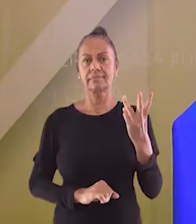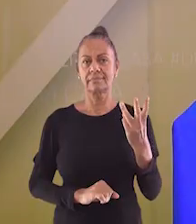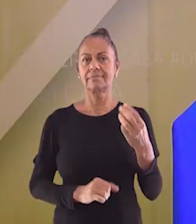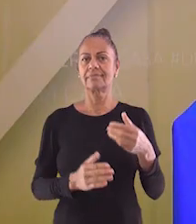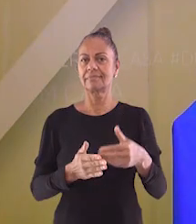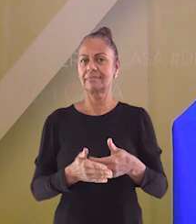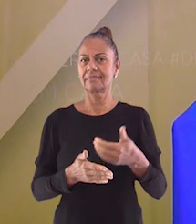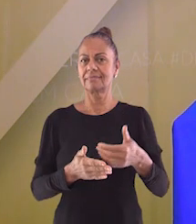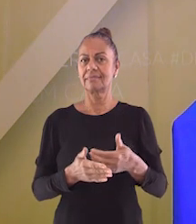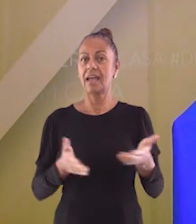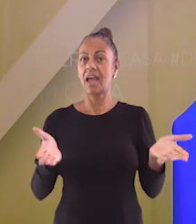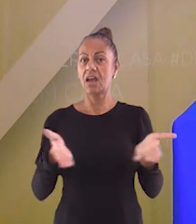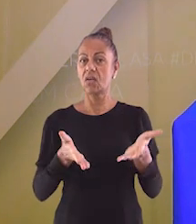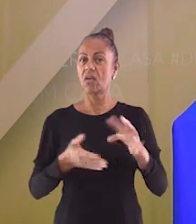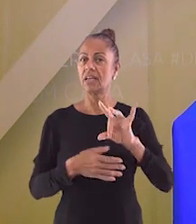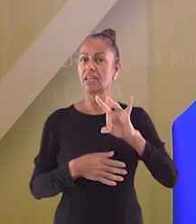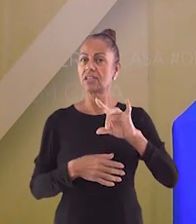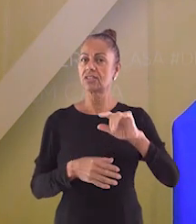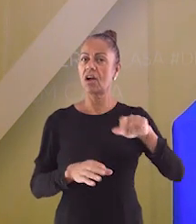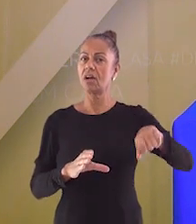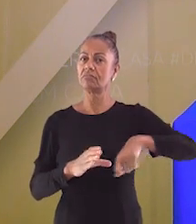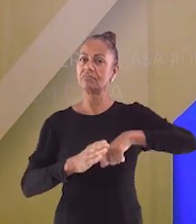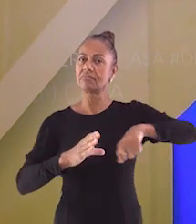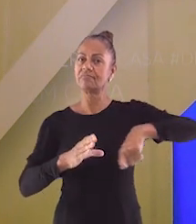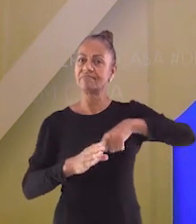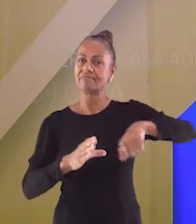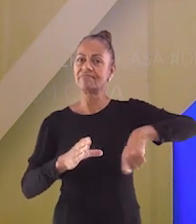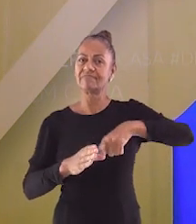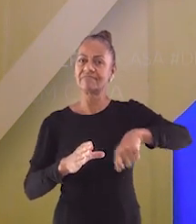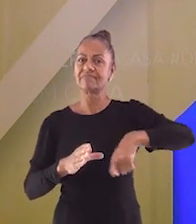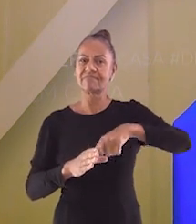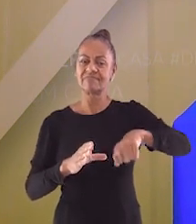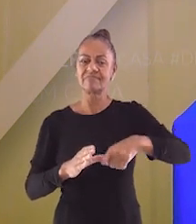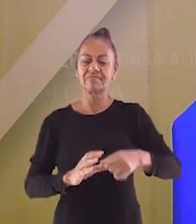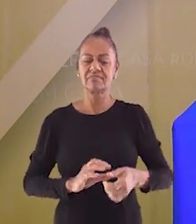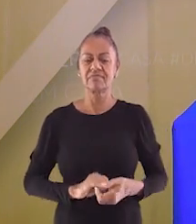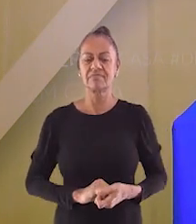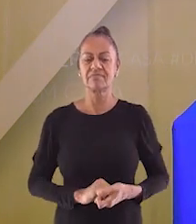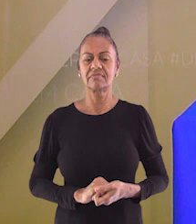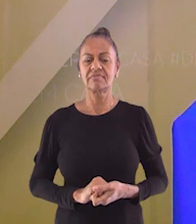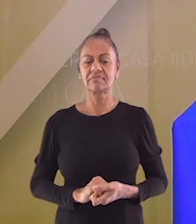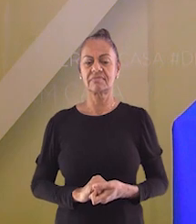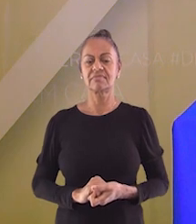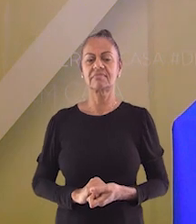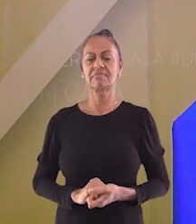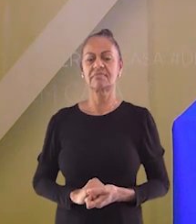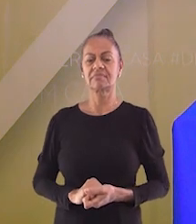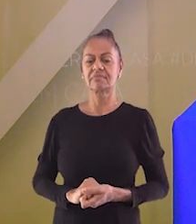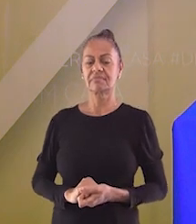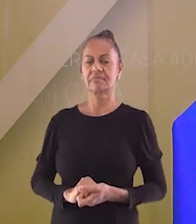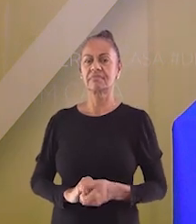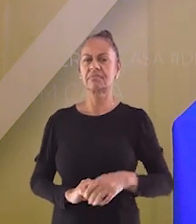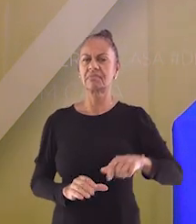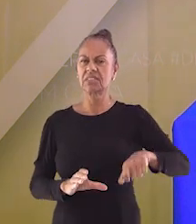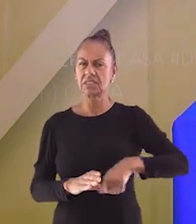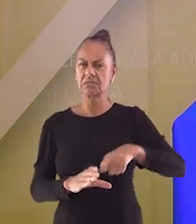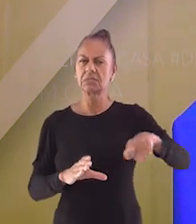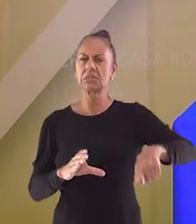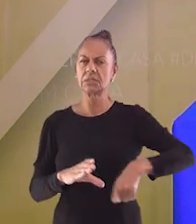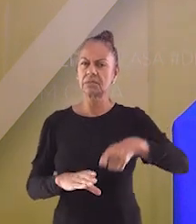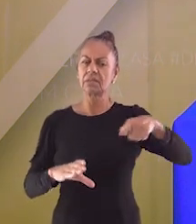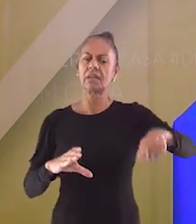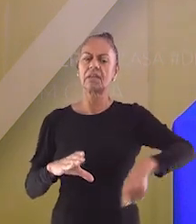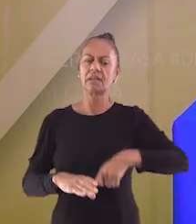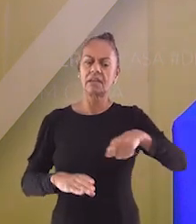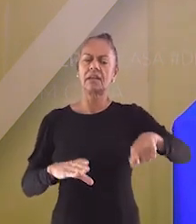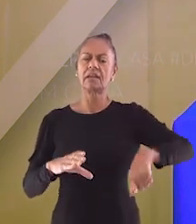e 3. Agora é só mexer, né, professor? Só mexer. E aí, é água quente, tá? Tem que